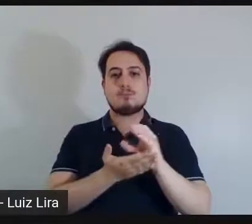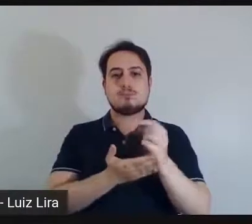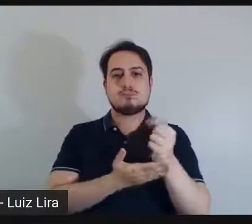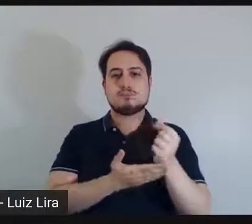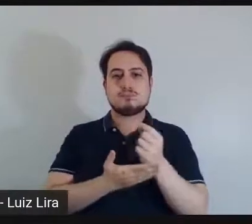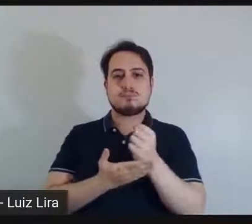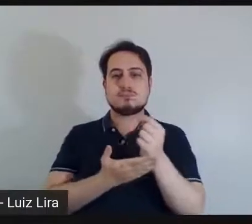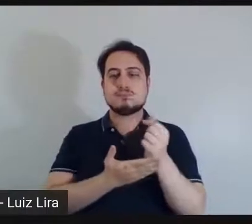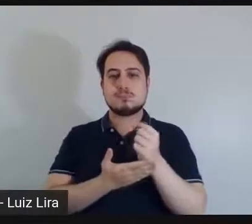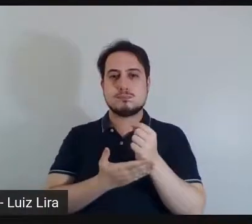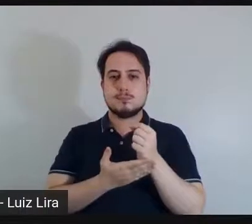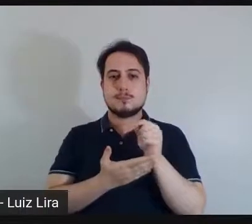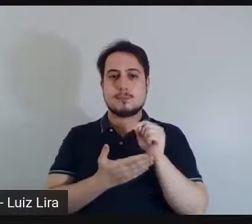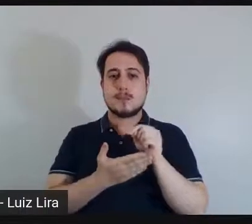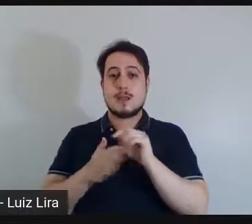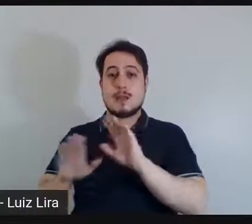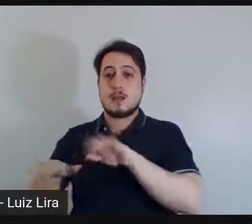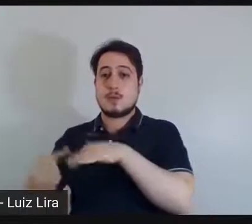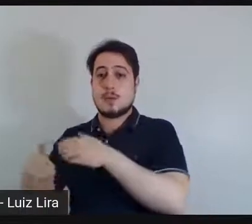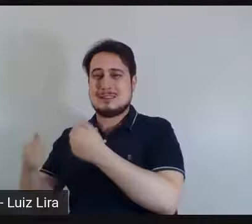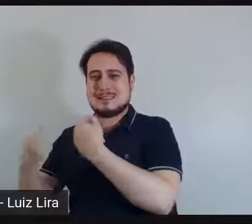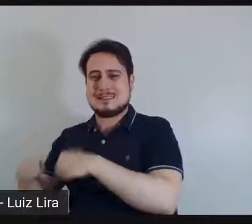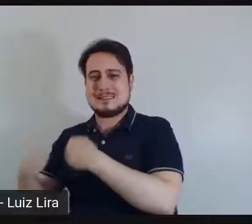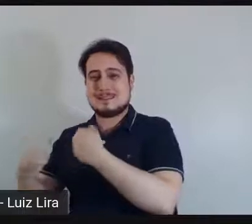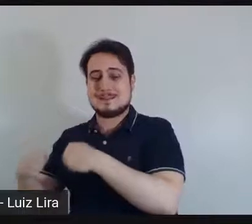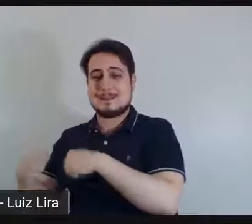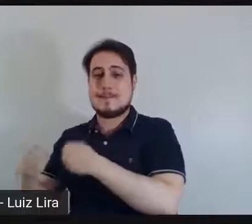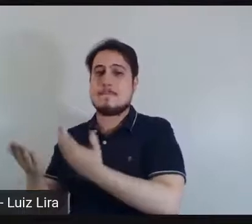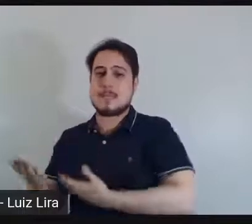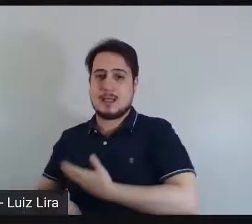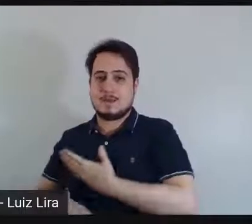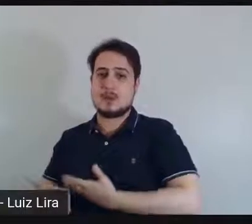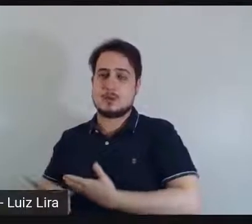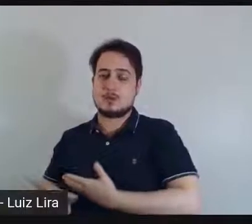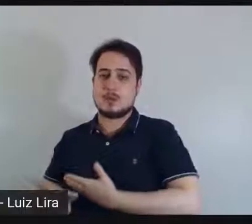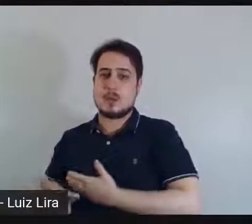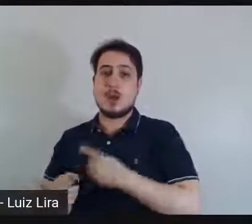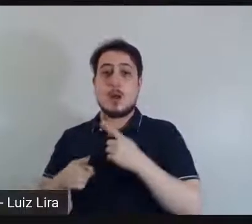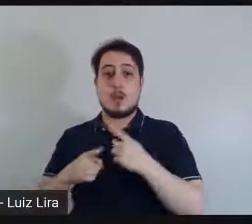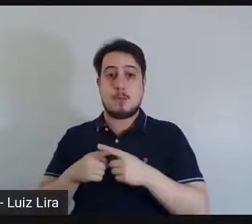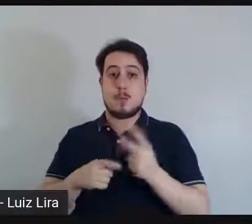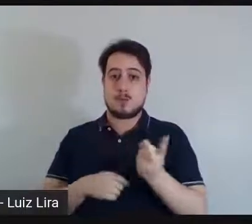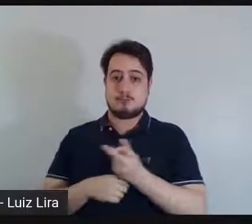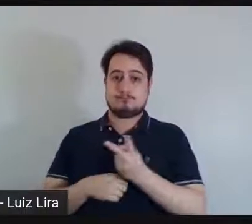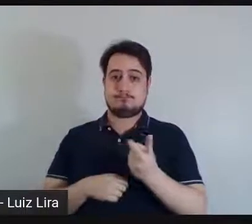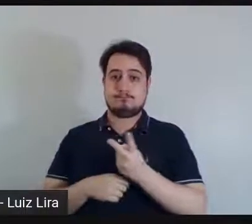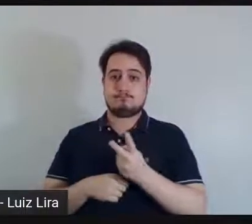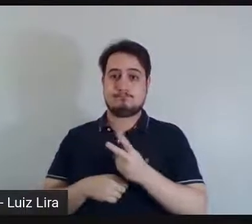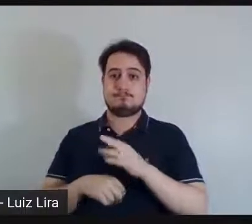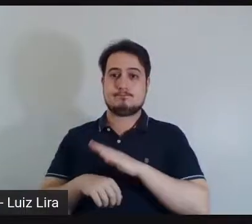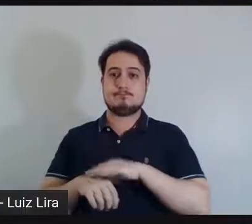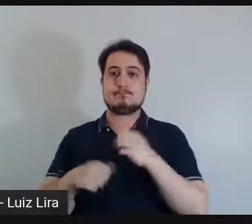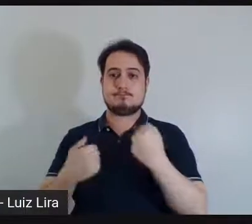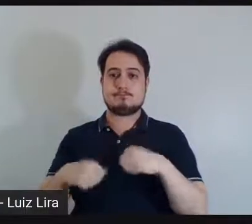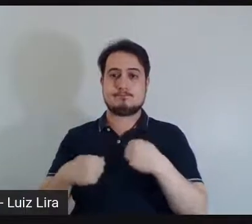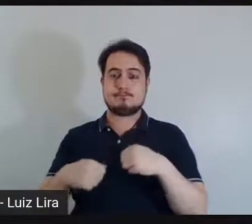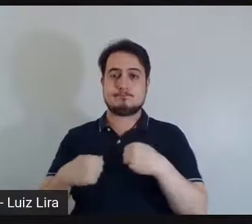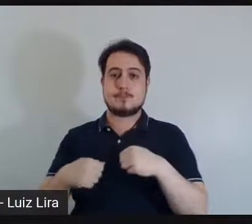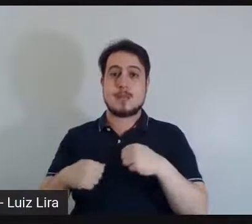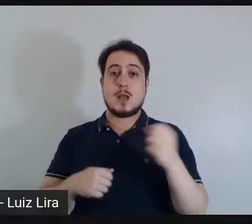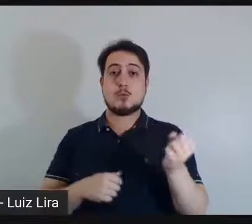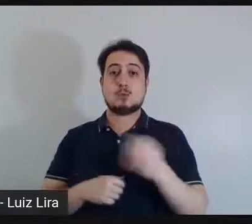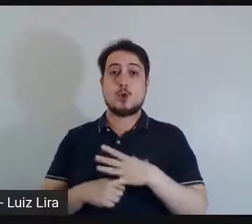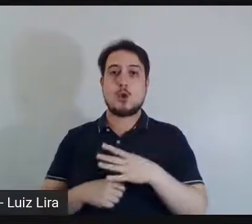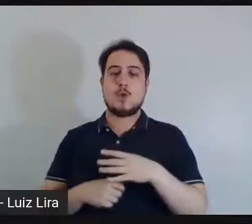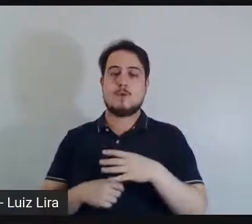a essencialidade dos serviços, até porque, ao que tudo indica, né, o pessoal gosta de falar o novo normal,